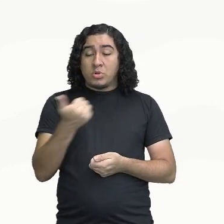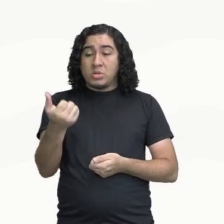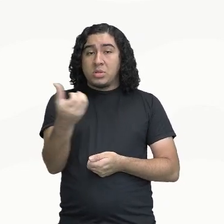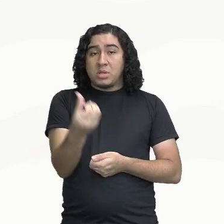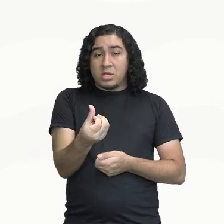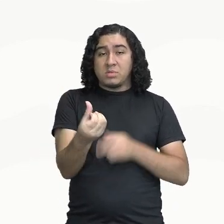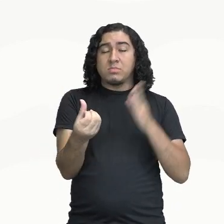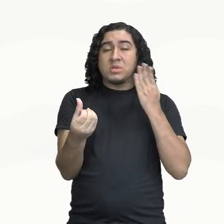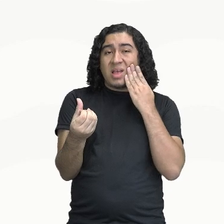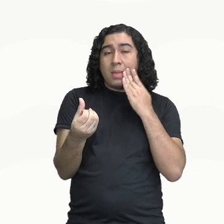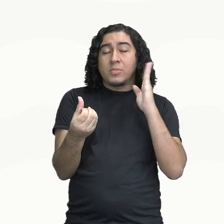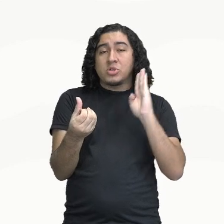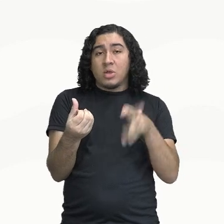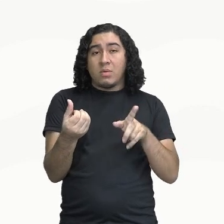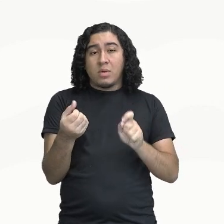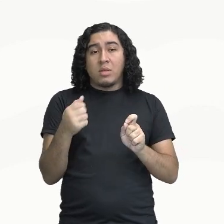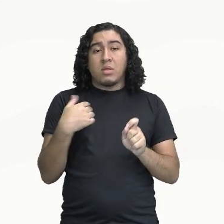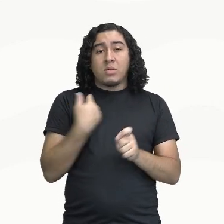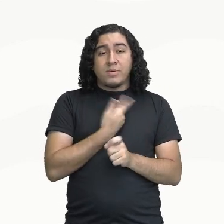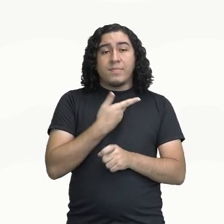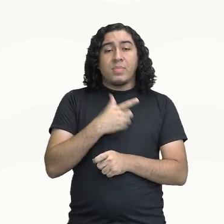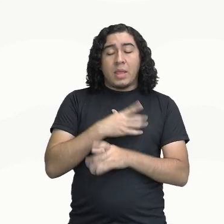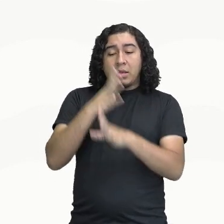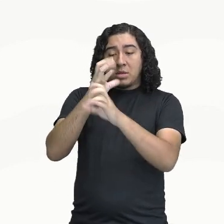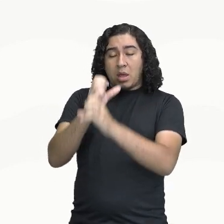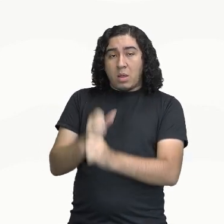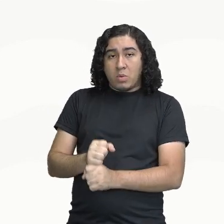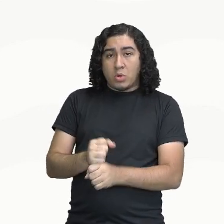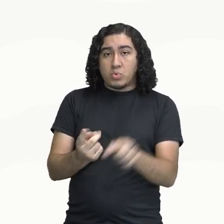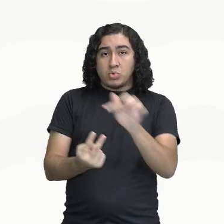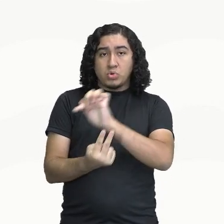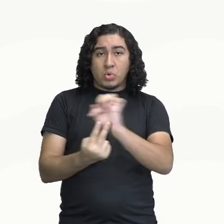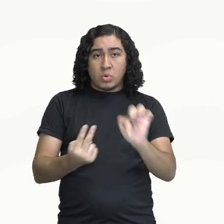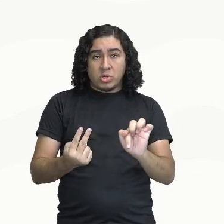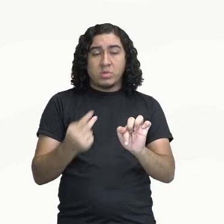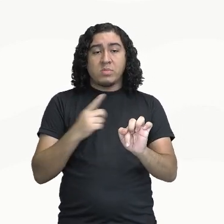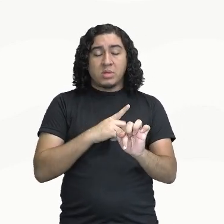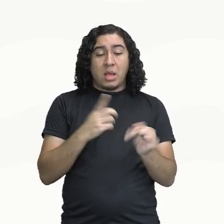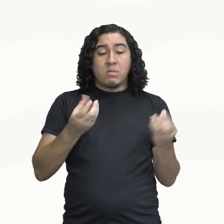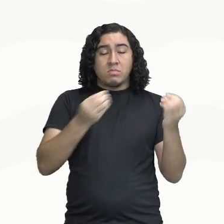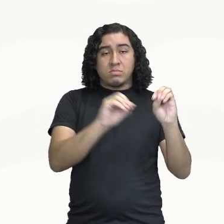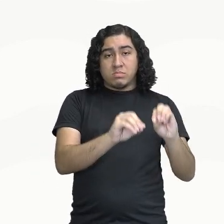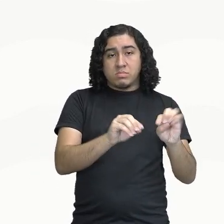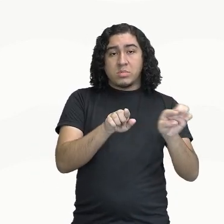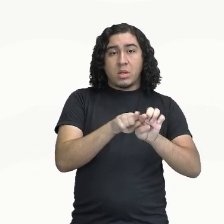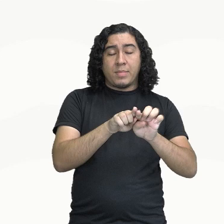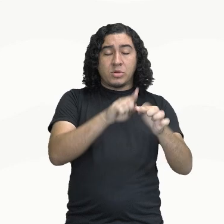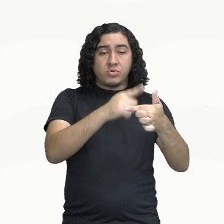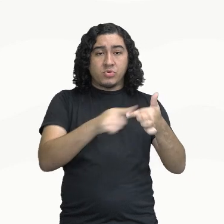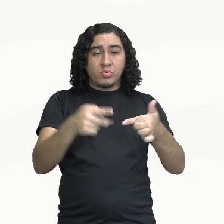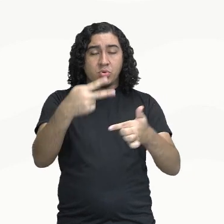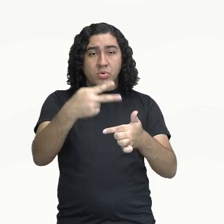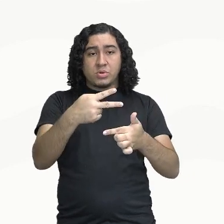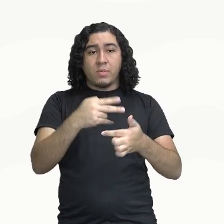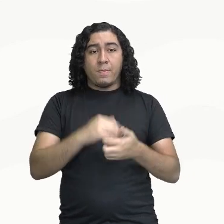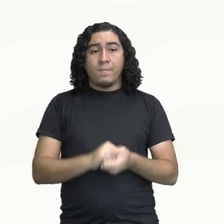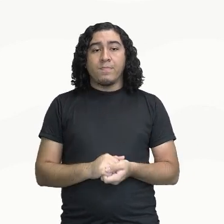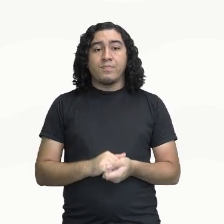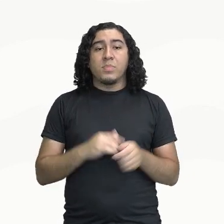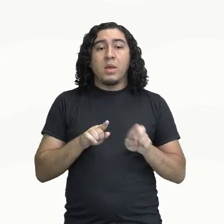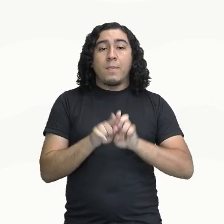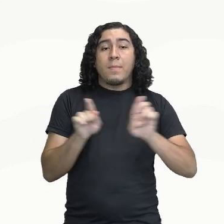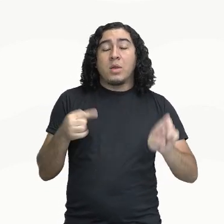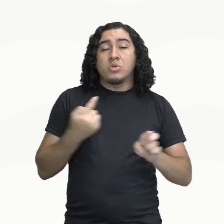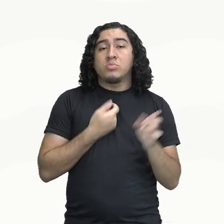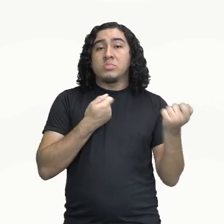gente já sabe que a gente vai ter que somar os dois valores que estão lá no meio e dividir por 2. Mas a gente